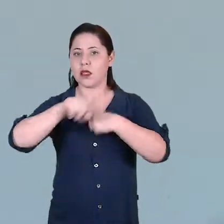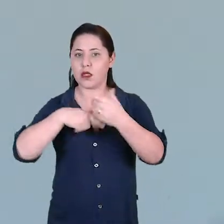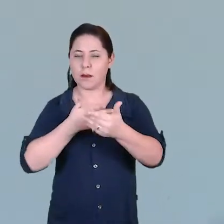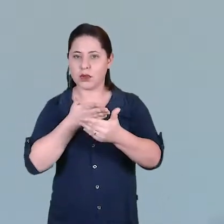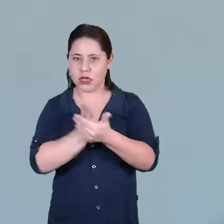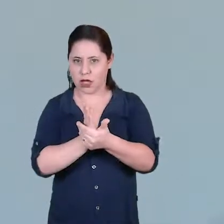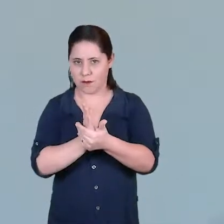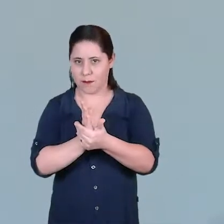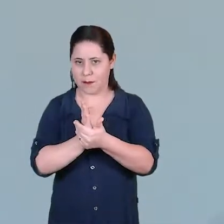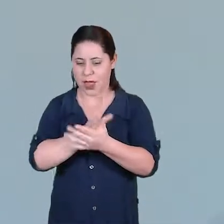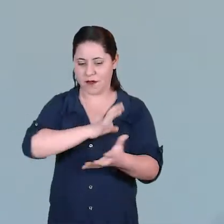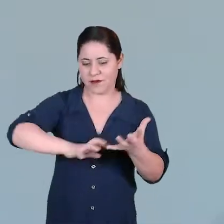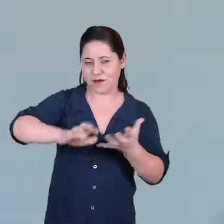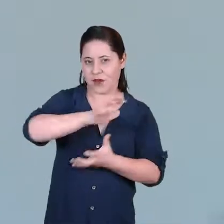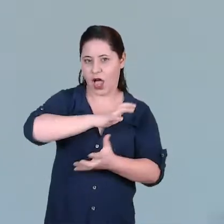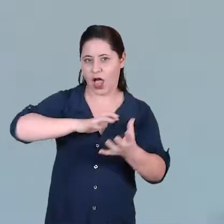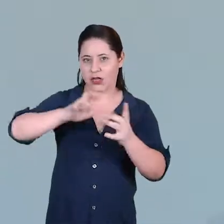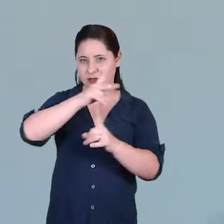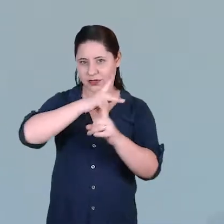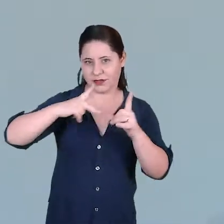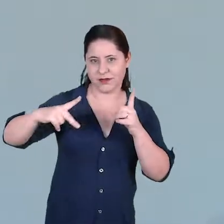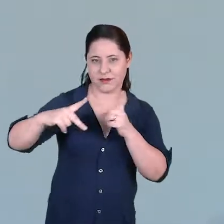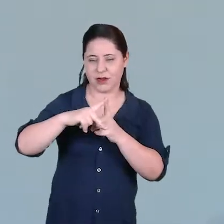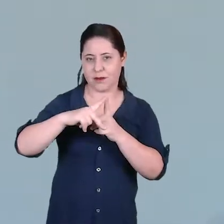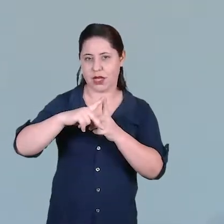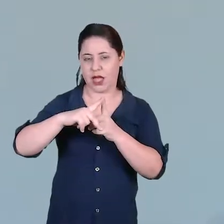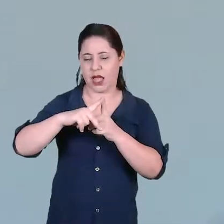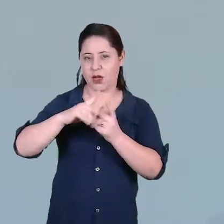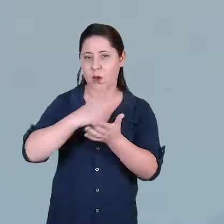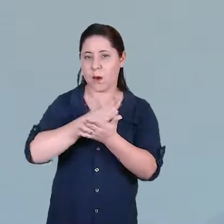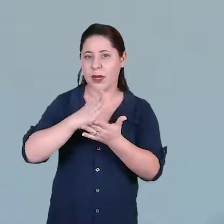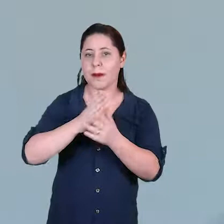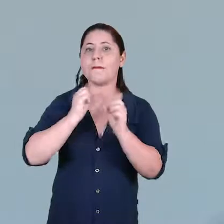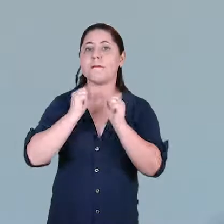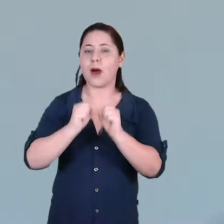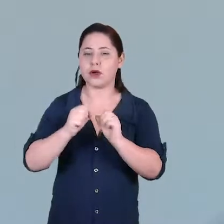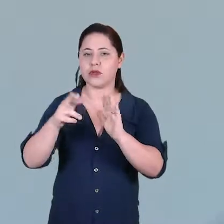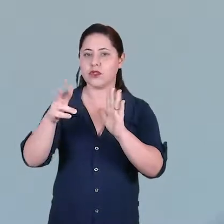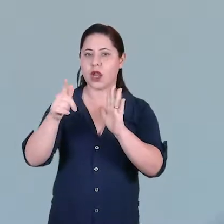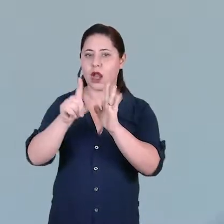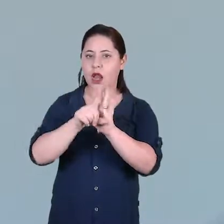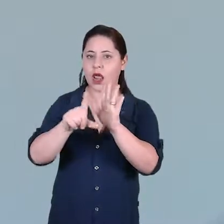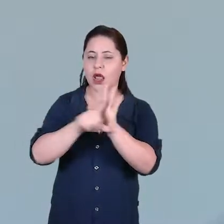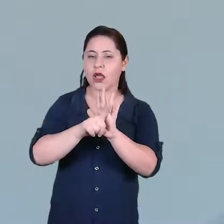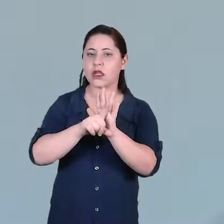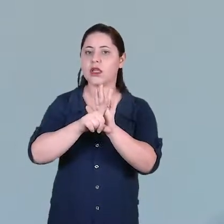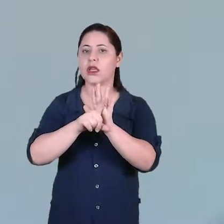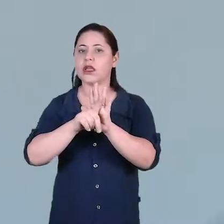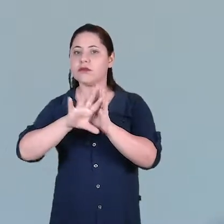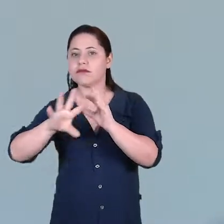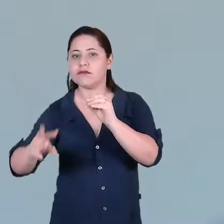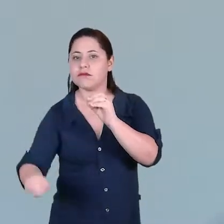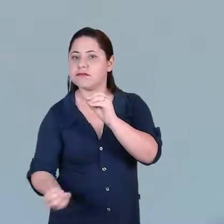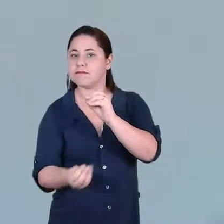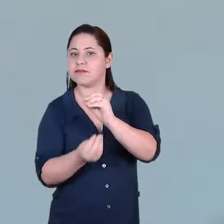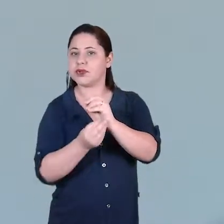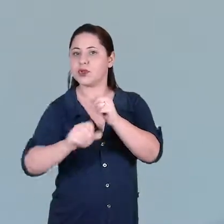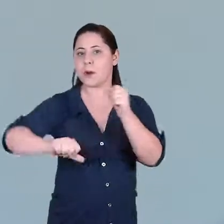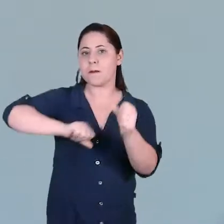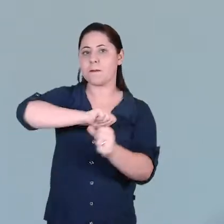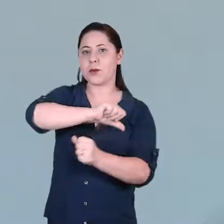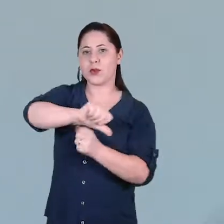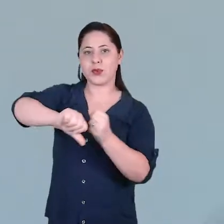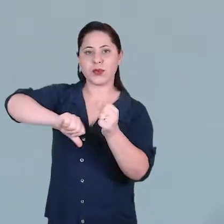aprovação da reforma. Então, aprovada essa reforma, possíveis leis ordinárias ou complementares